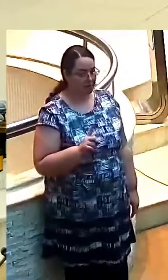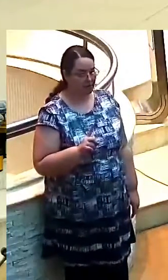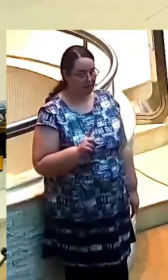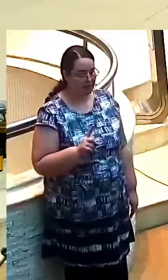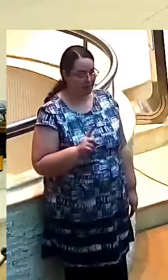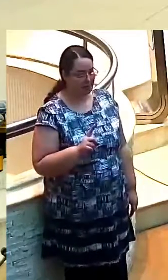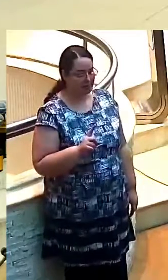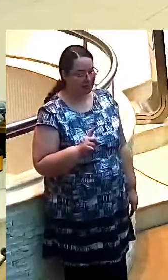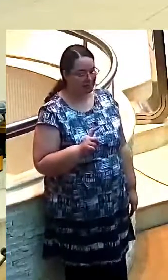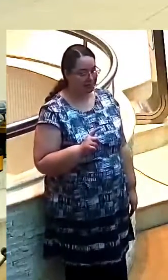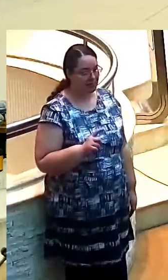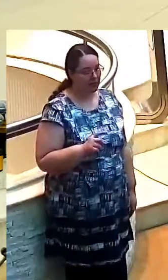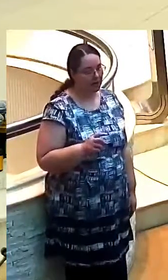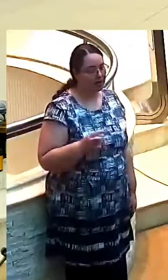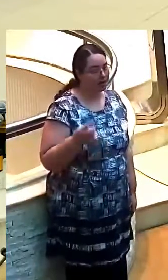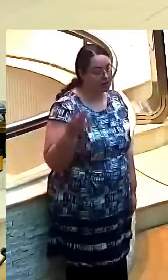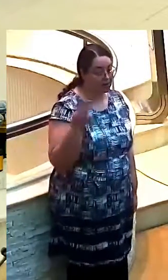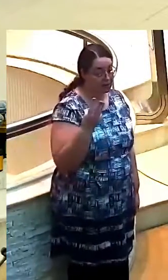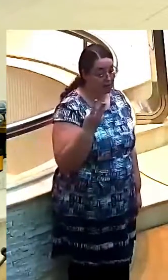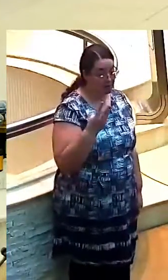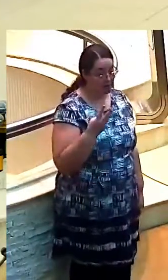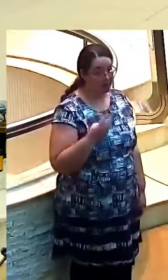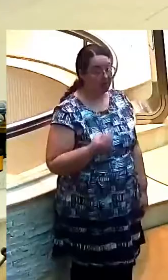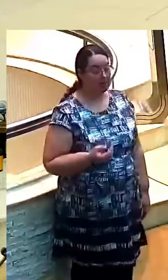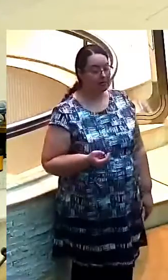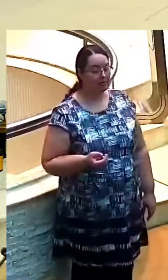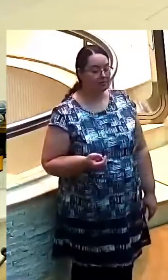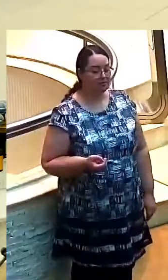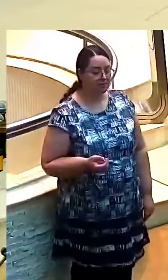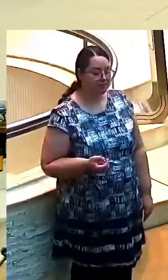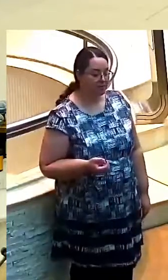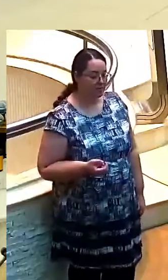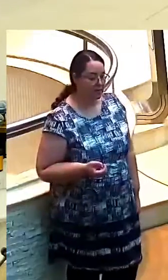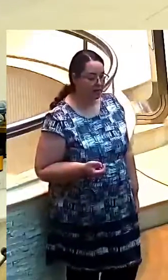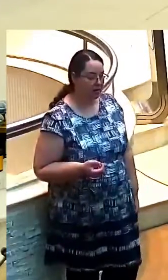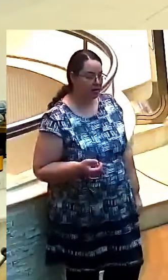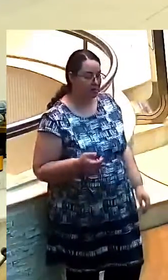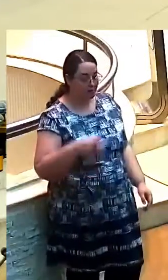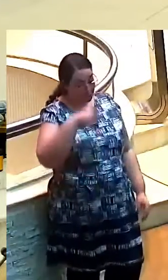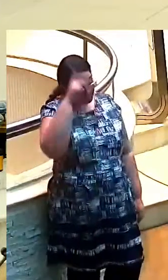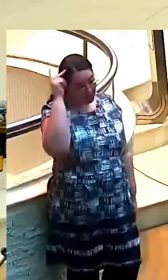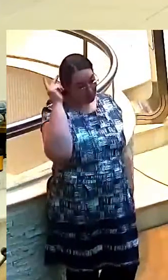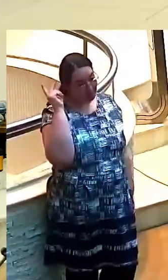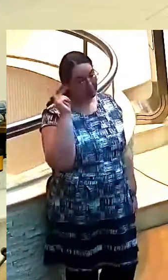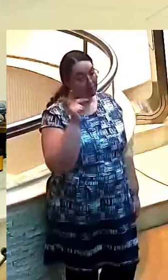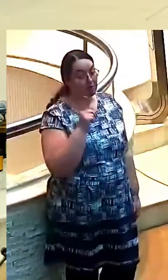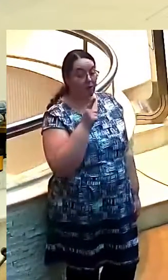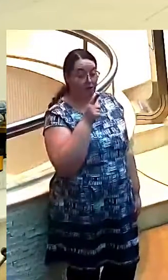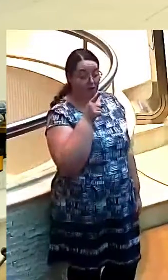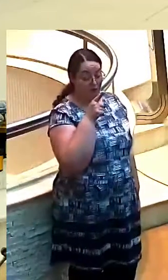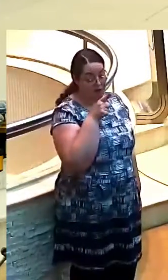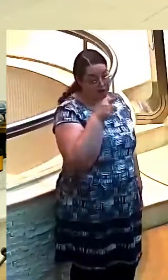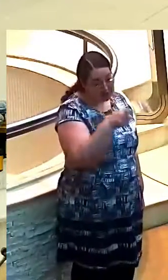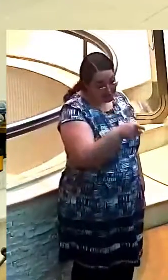terceira chamada, que Paulo nos traz aqui, ele fala assim, que você,